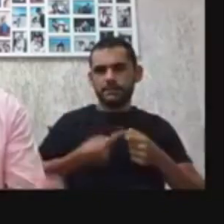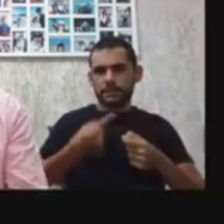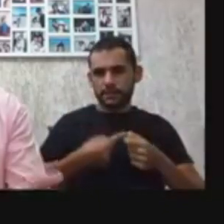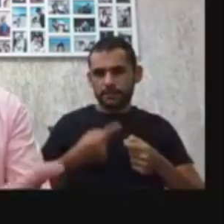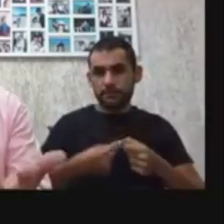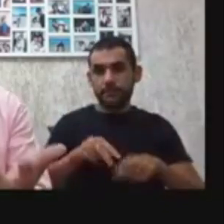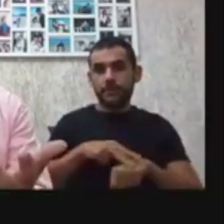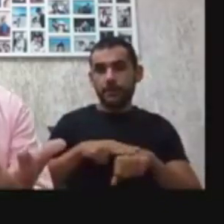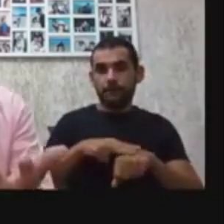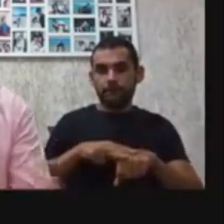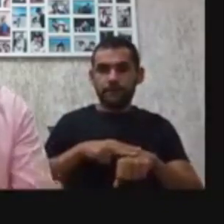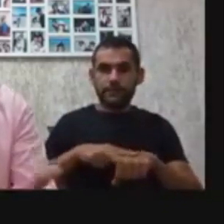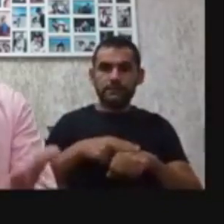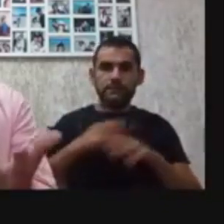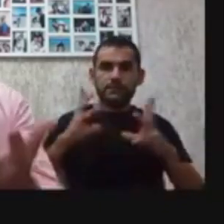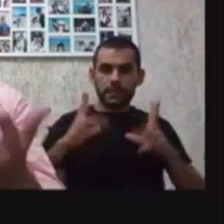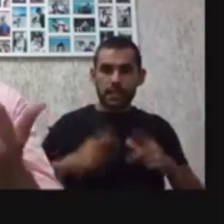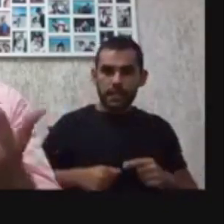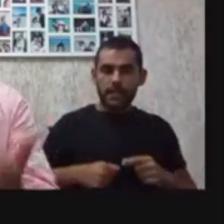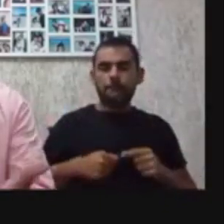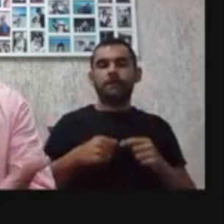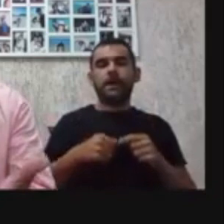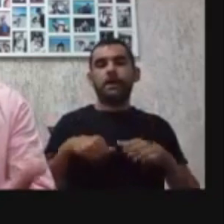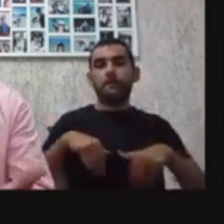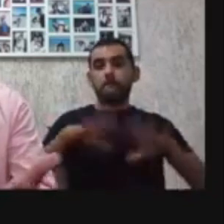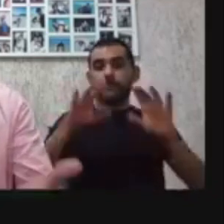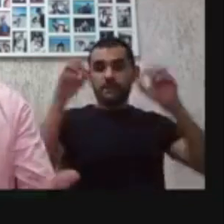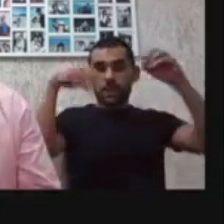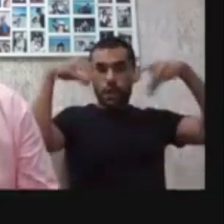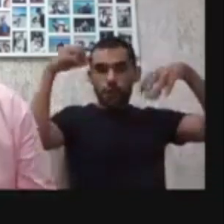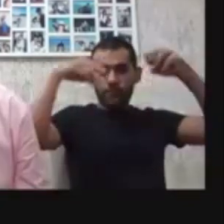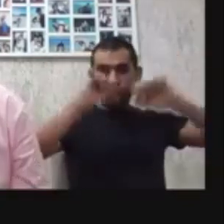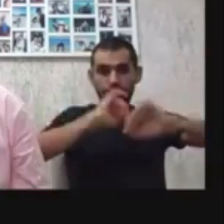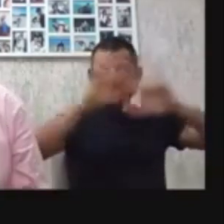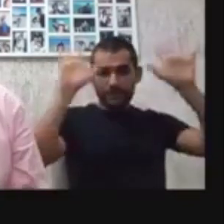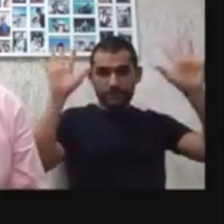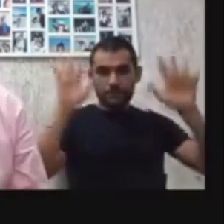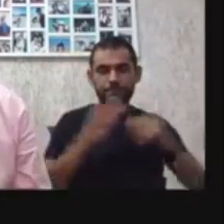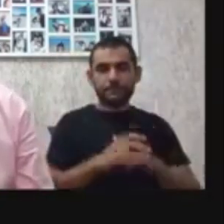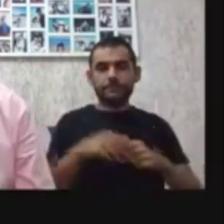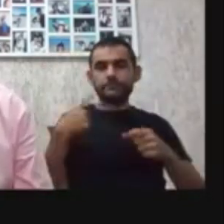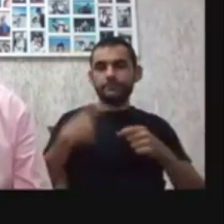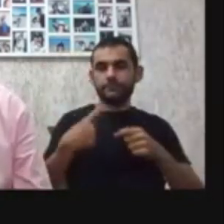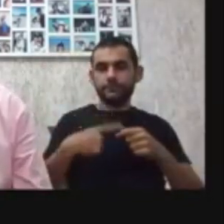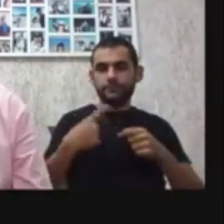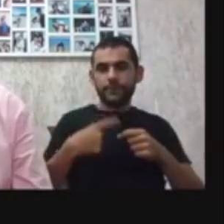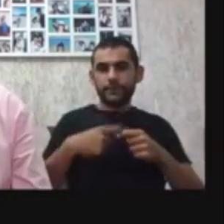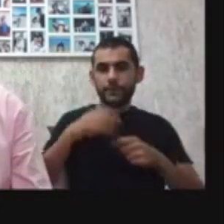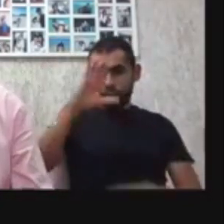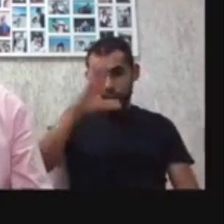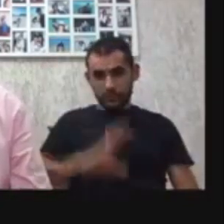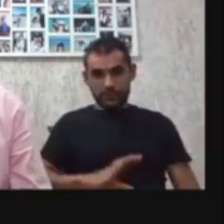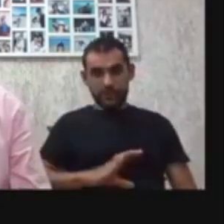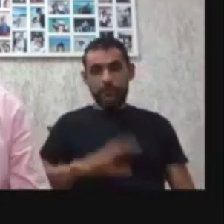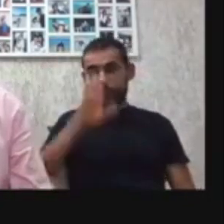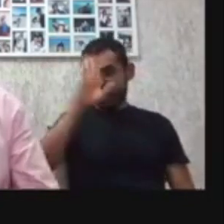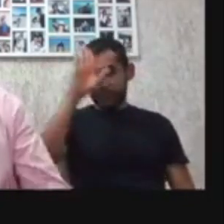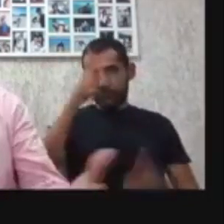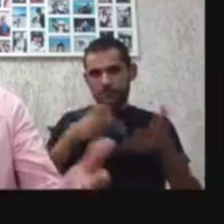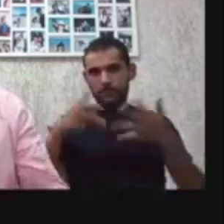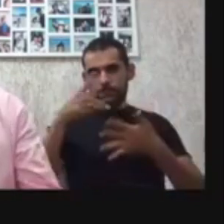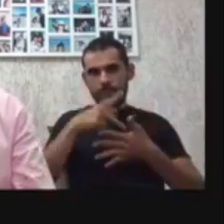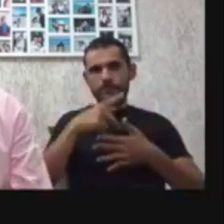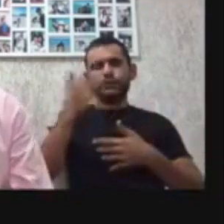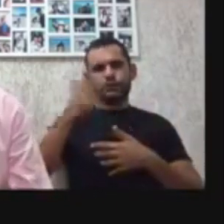cidade verde, uma cidade limpa, uma cidade mais iluminada. E principalmente uma cidade onde o cidadão seja a